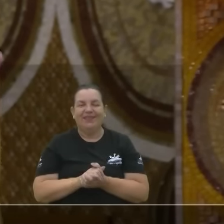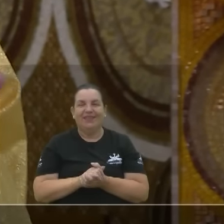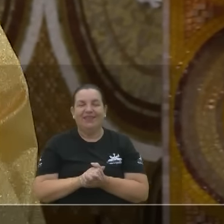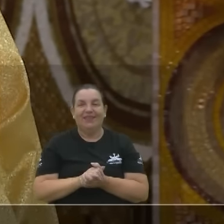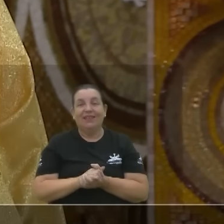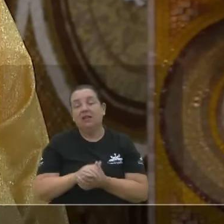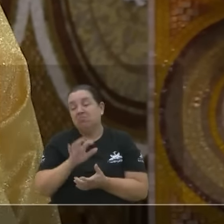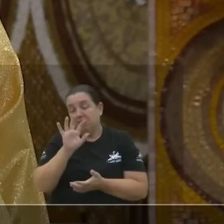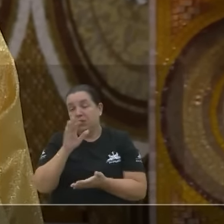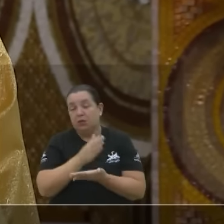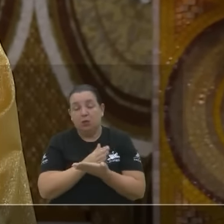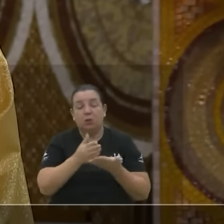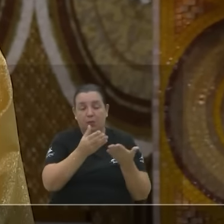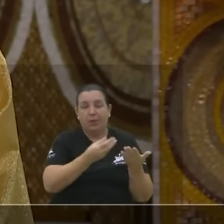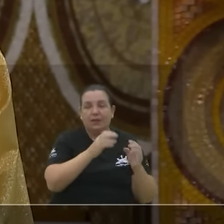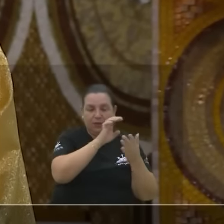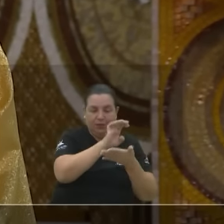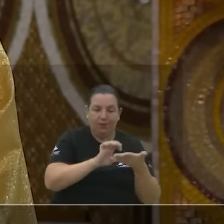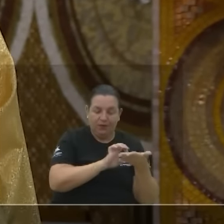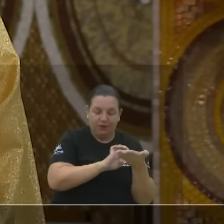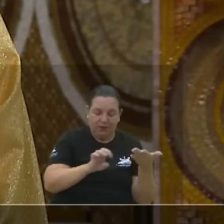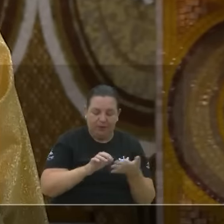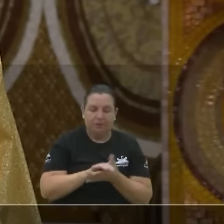É assim que começa o Evangelho.